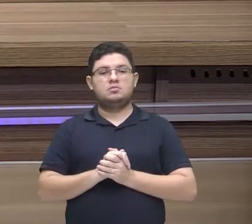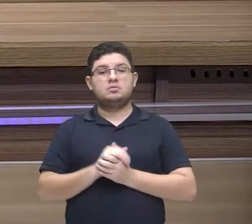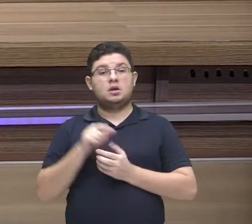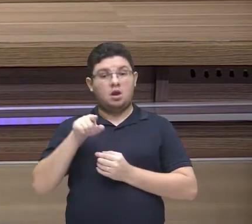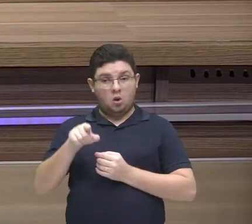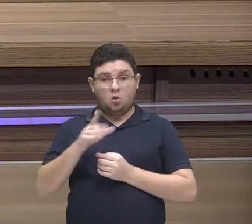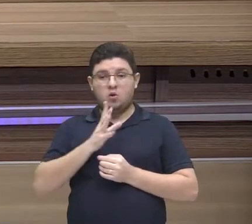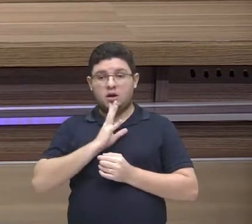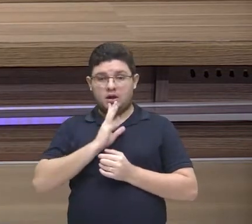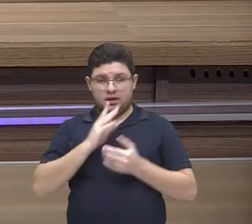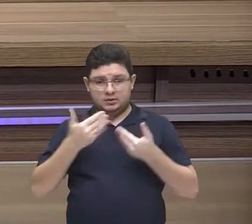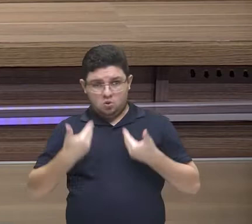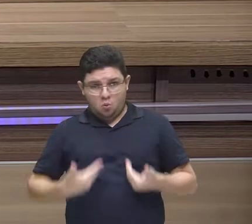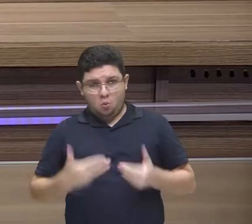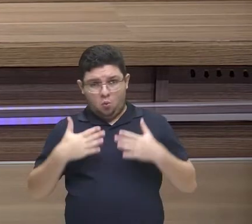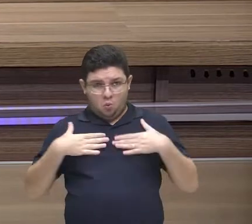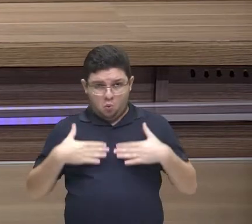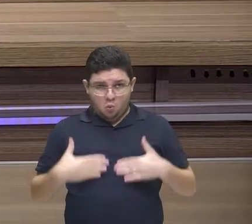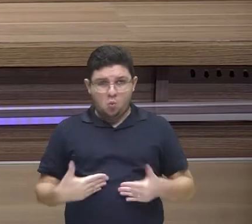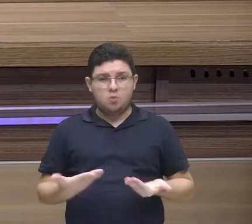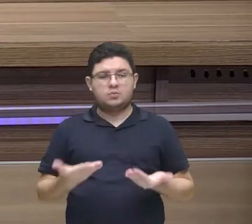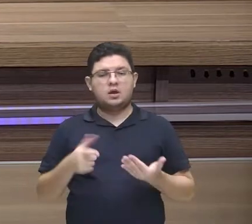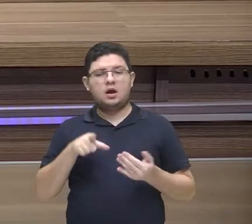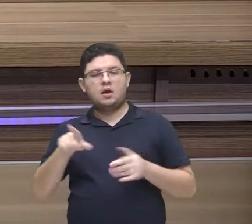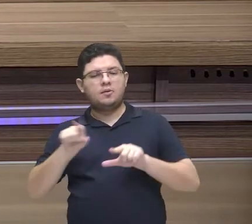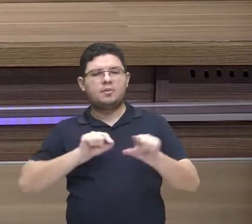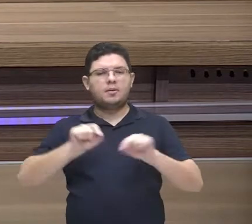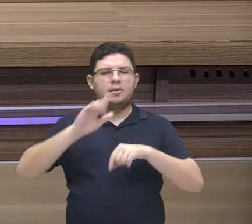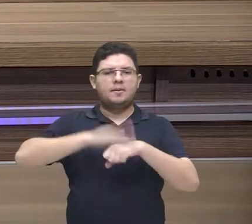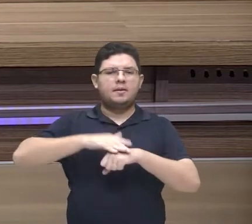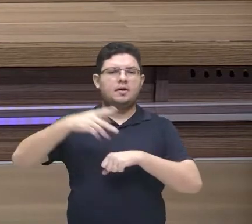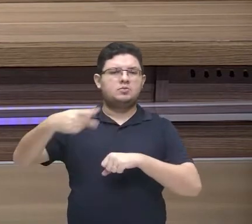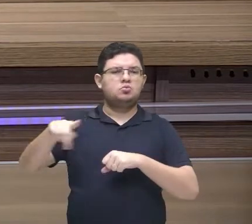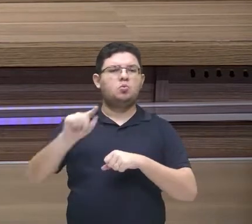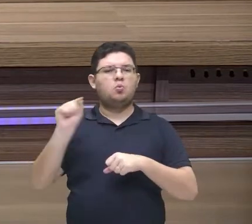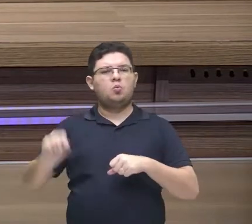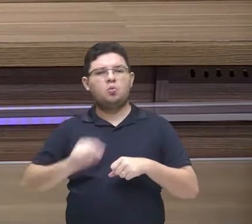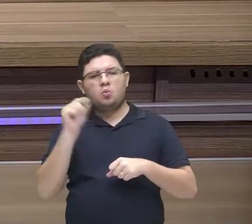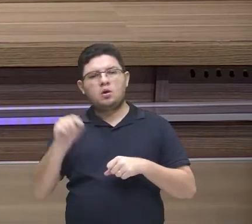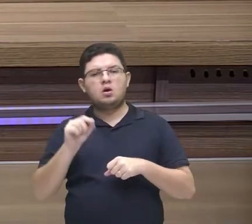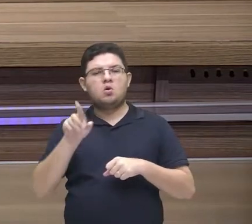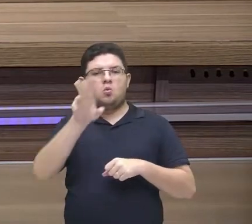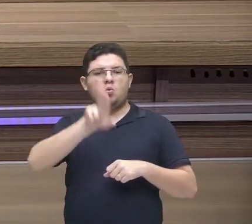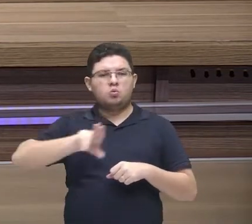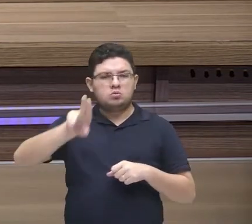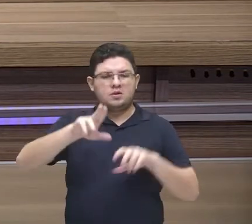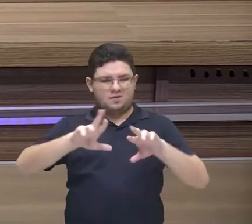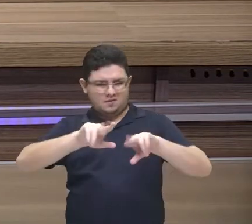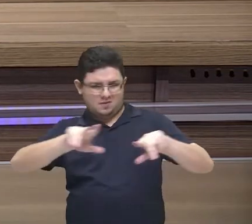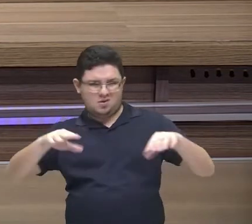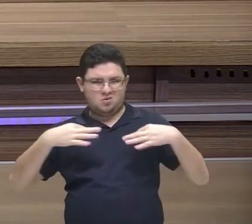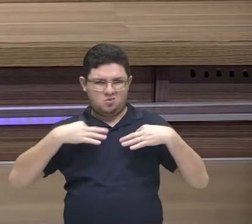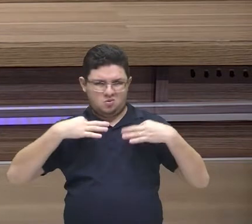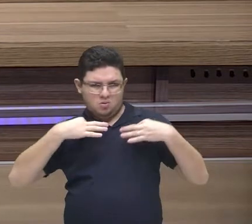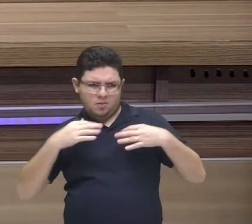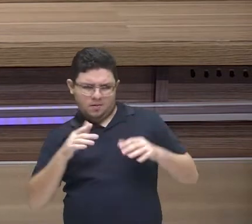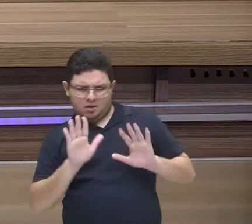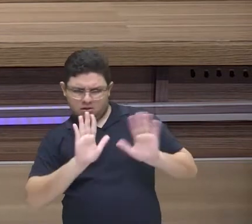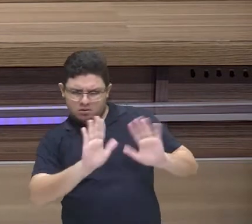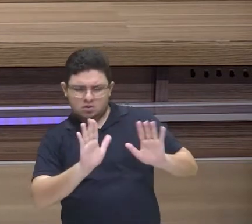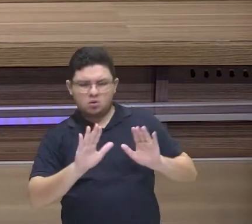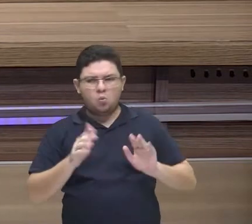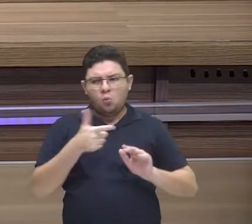ela começa a decidir, ela não quer mais usar short, ela não quer mais usar calça comprida, ela não quer botar a blusa que a mãe botou, a calça que a